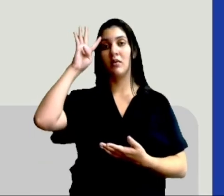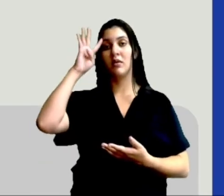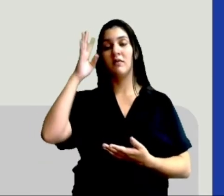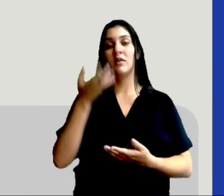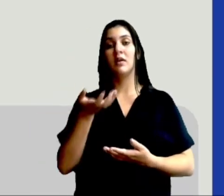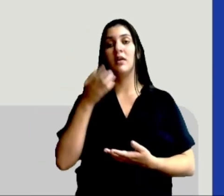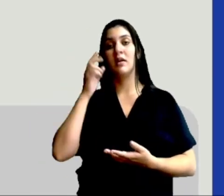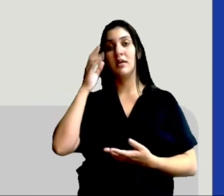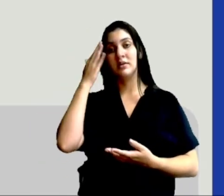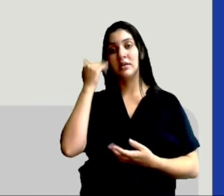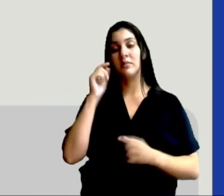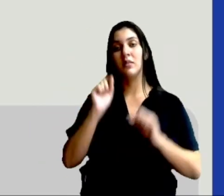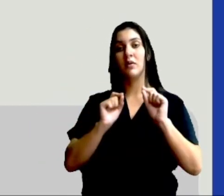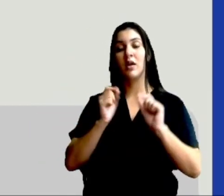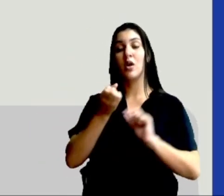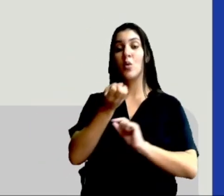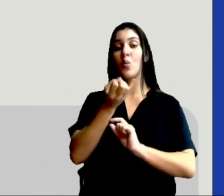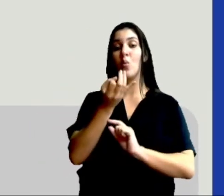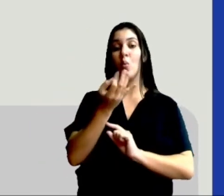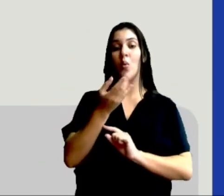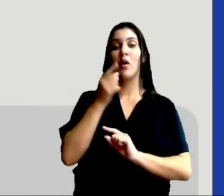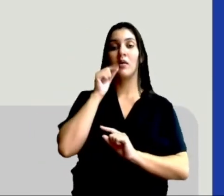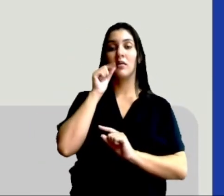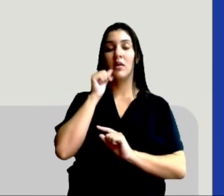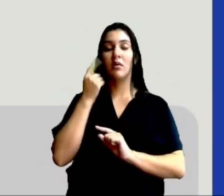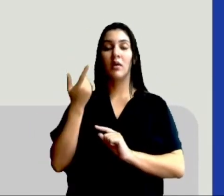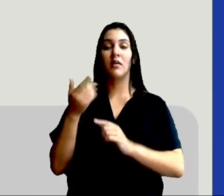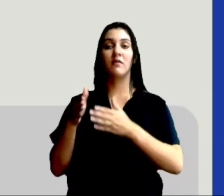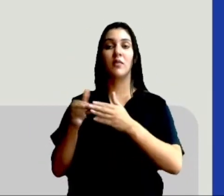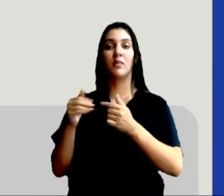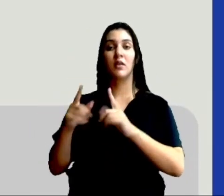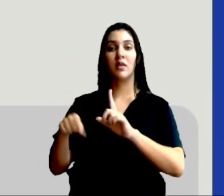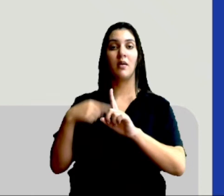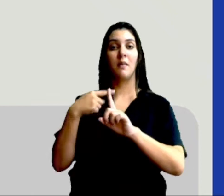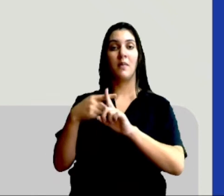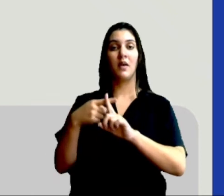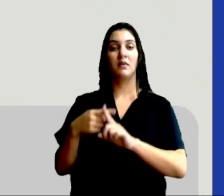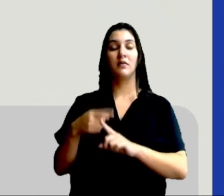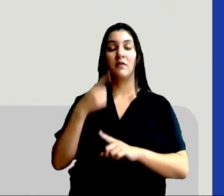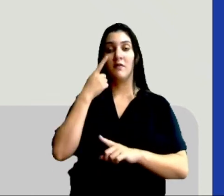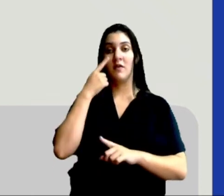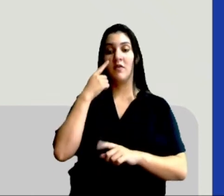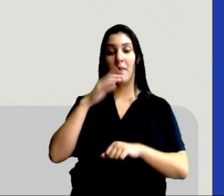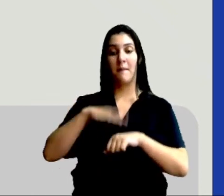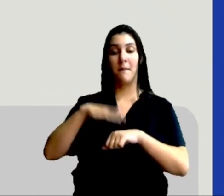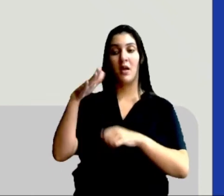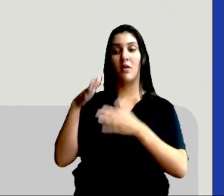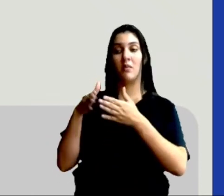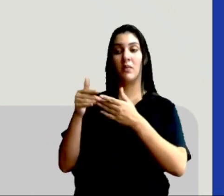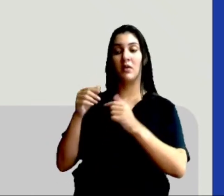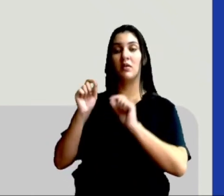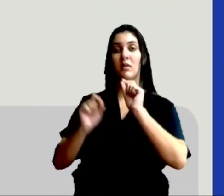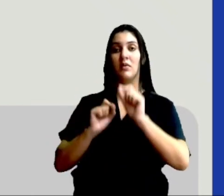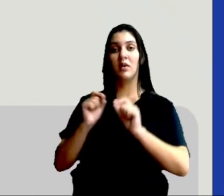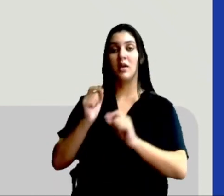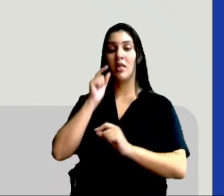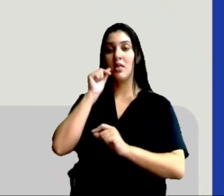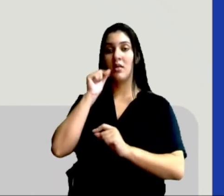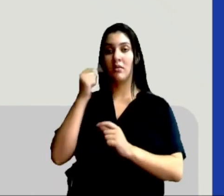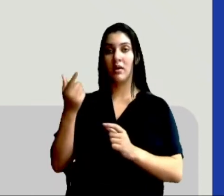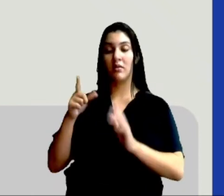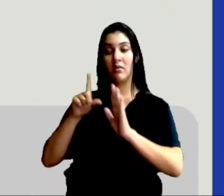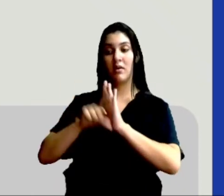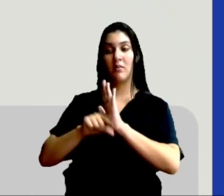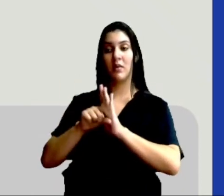quer saber quantos salgados foram encomendados a mais. Veja que a maior quantidade aí é de salgados e